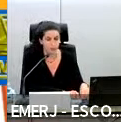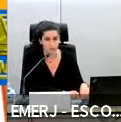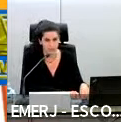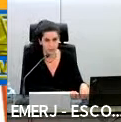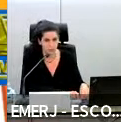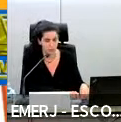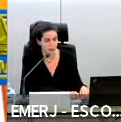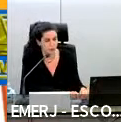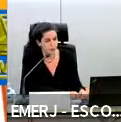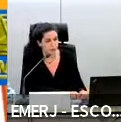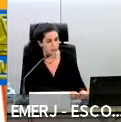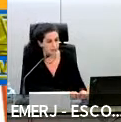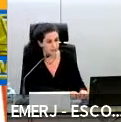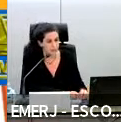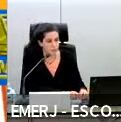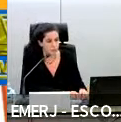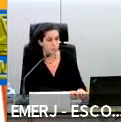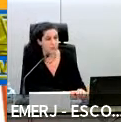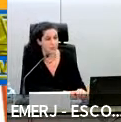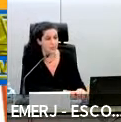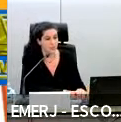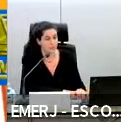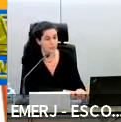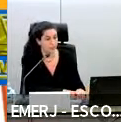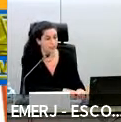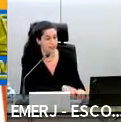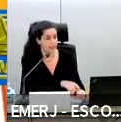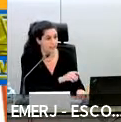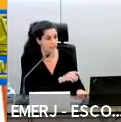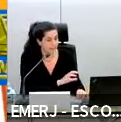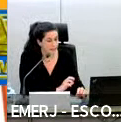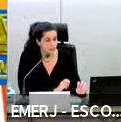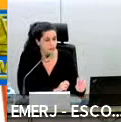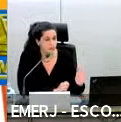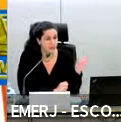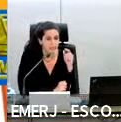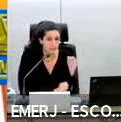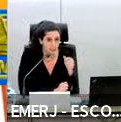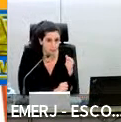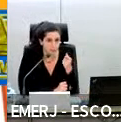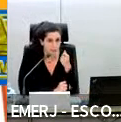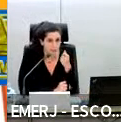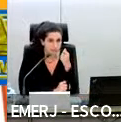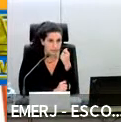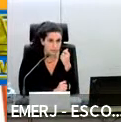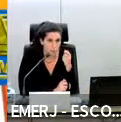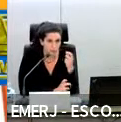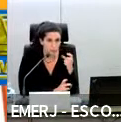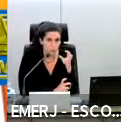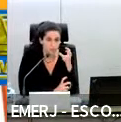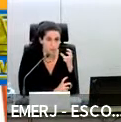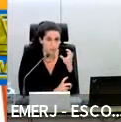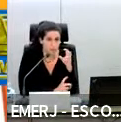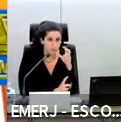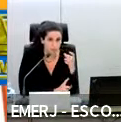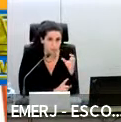sejam processos. Então, foi muito interessante porque, desde o início, a gente via